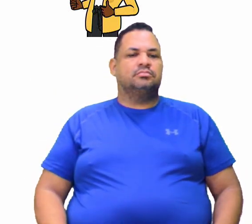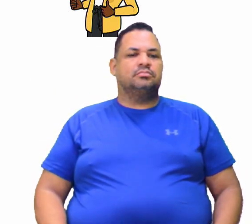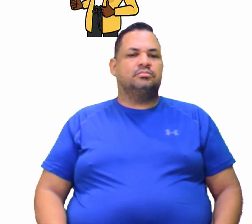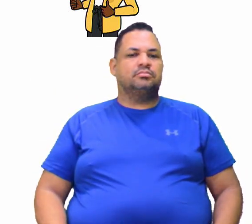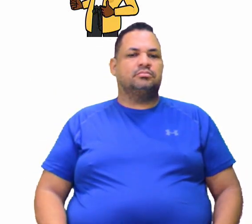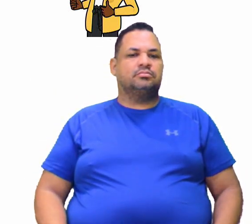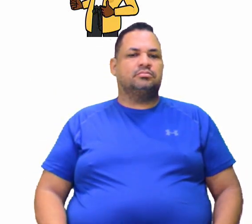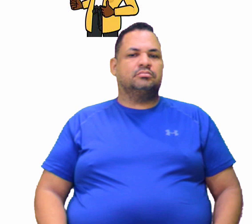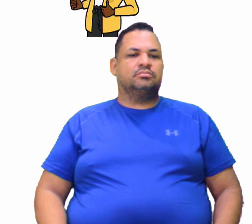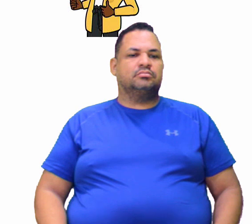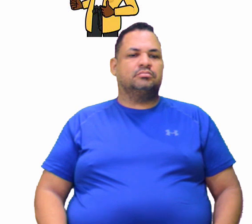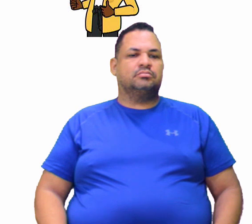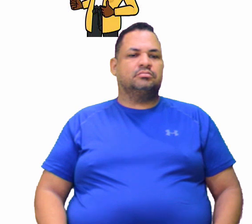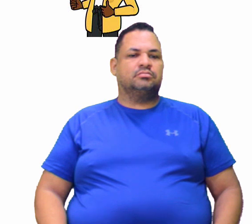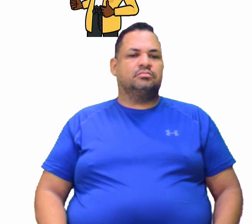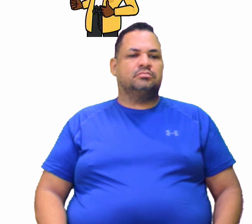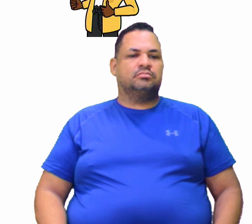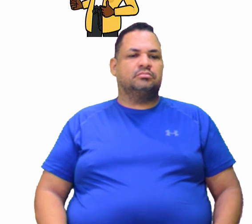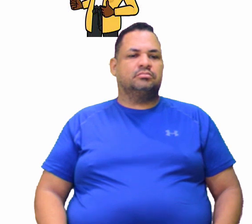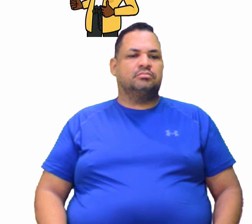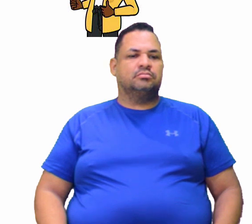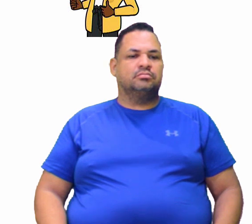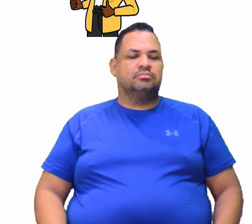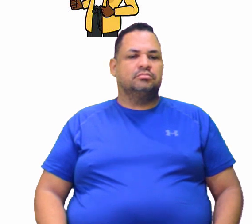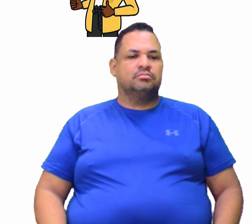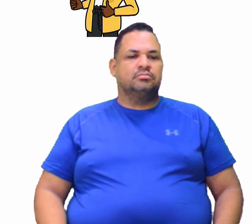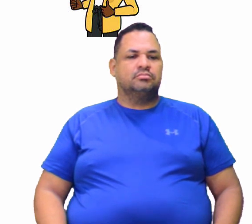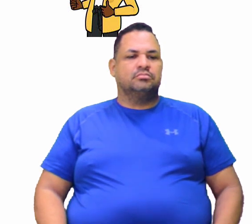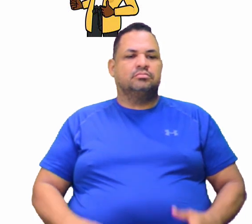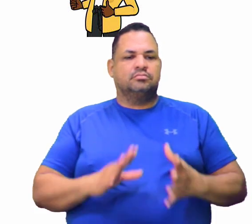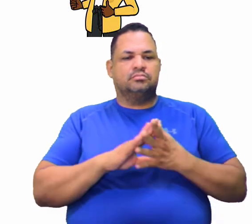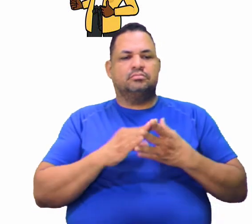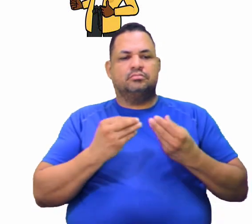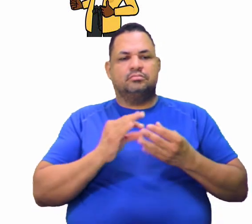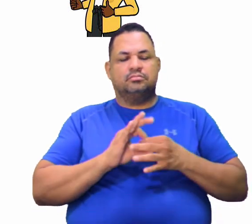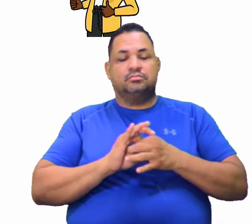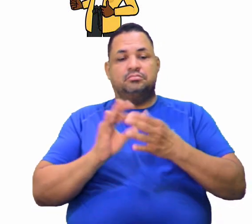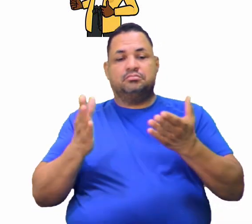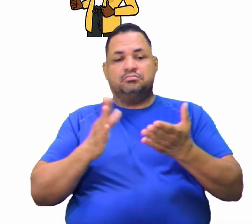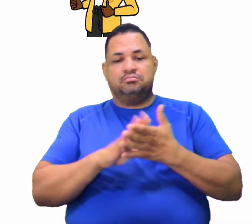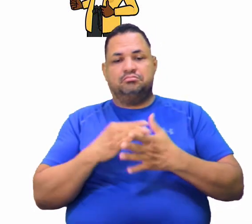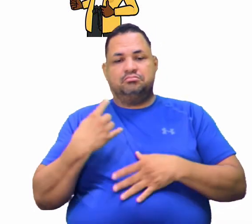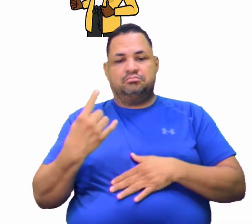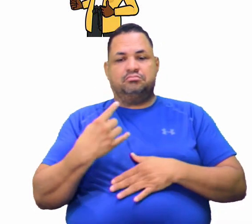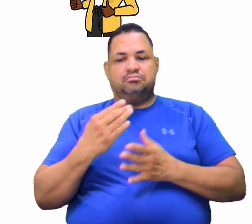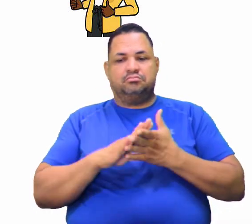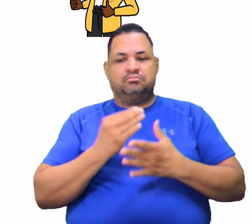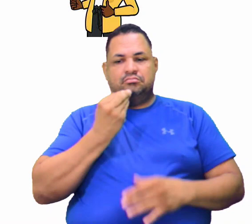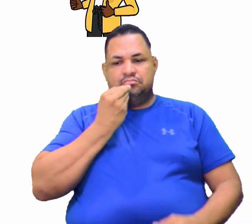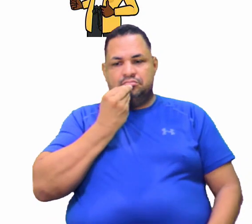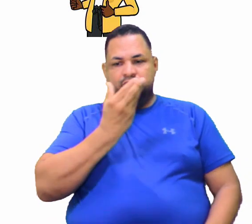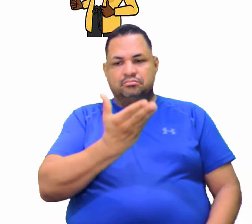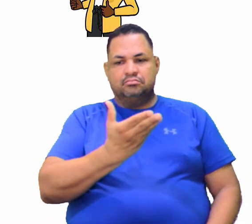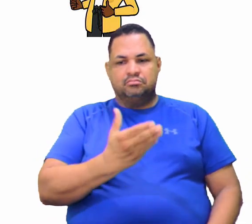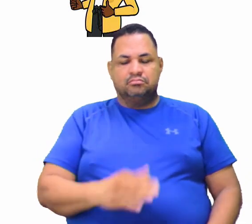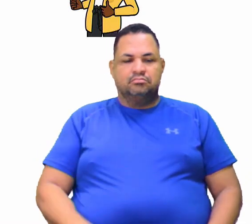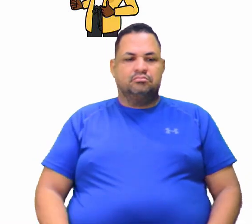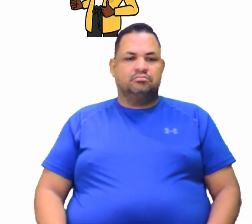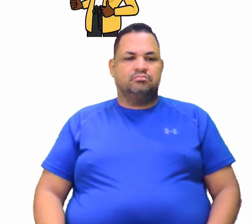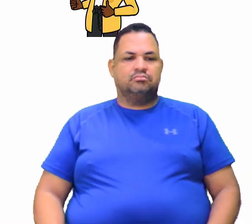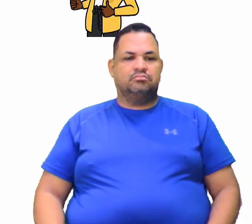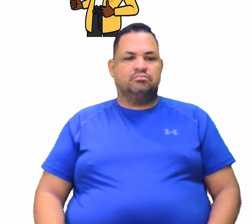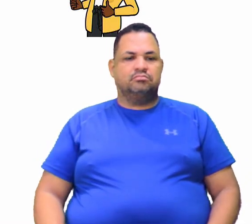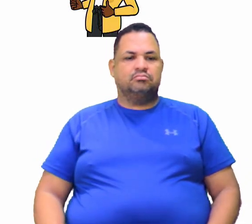acontece nesse outro exemplo. Deixar-te-ia sozinha se você pedisse. Olha aqui, ó. E aqui o verbo está no